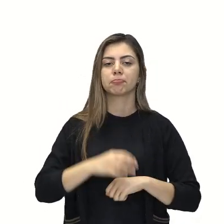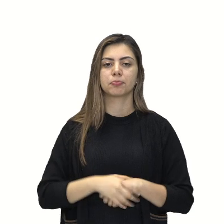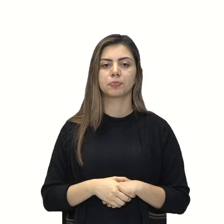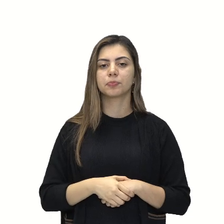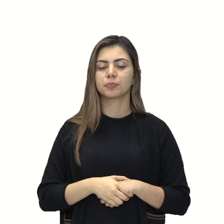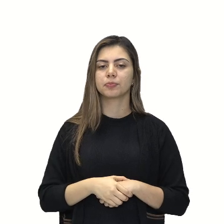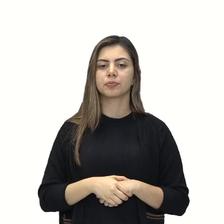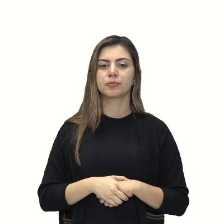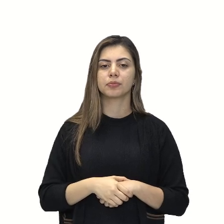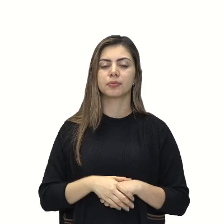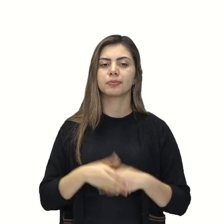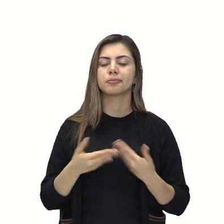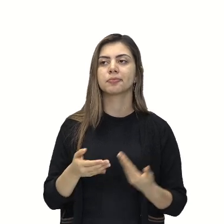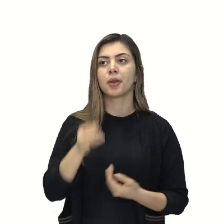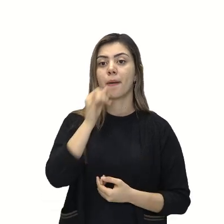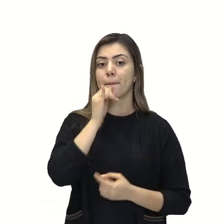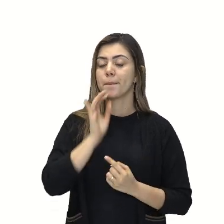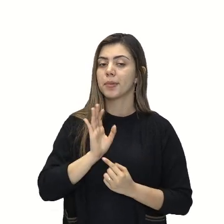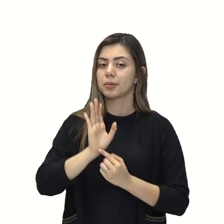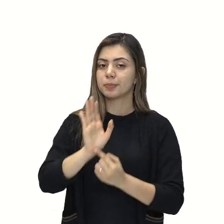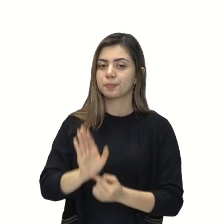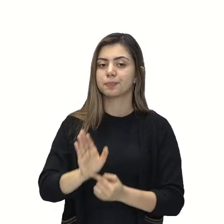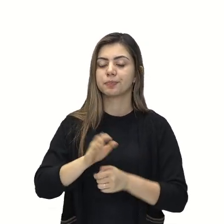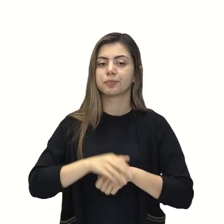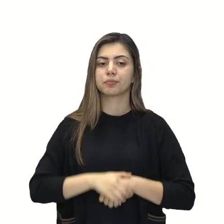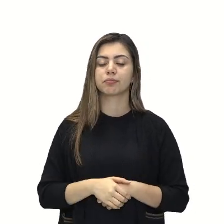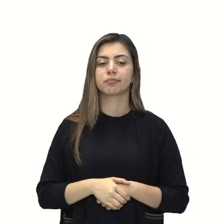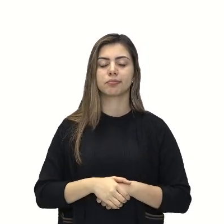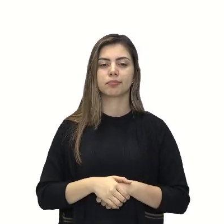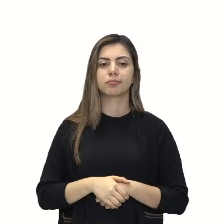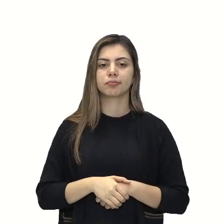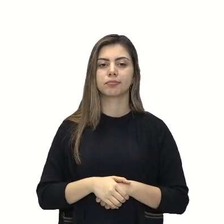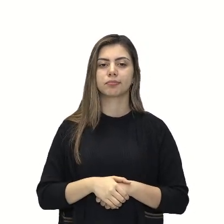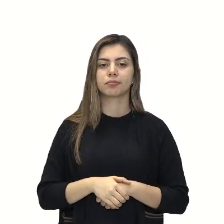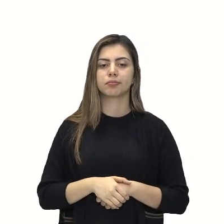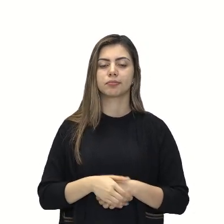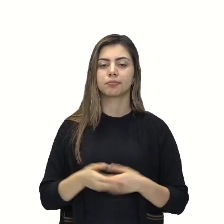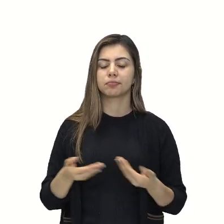Estado do ser. Como exemplo, nós teremos aqui